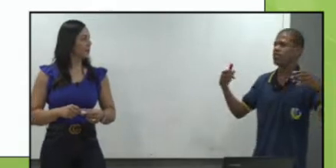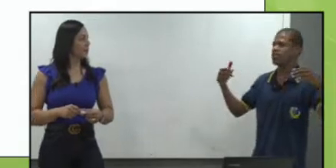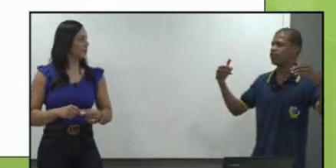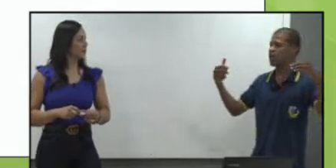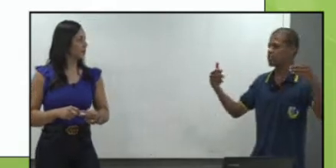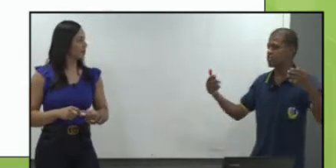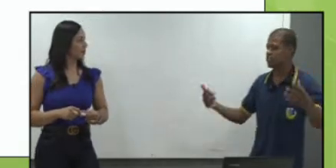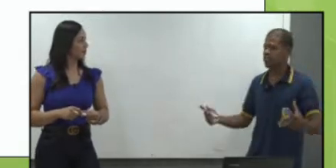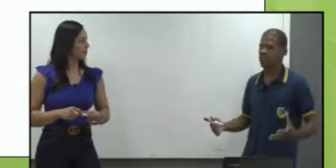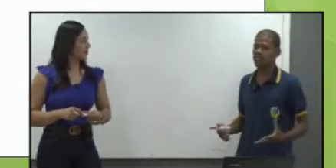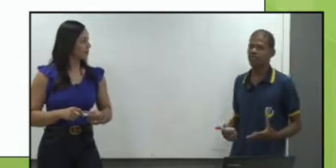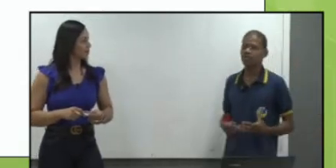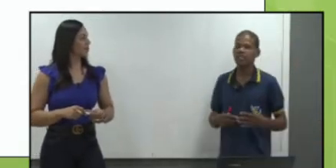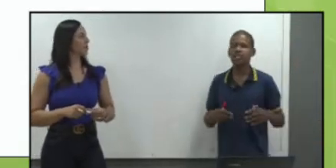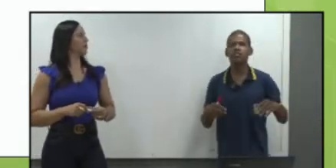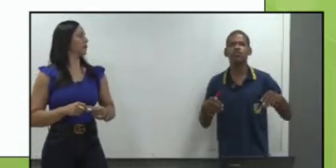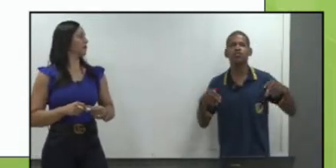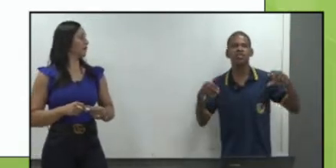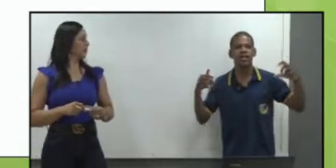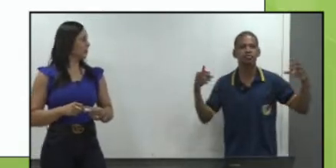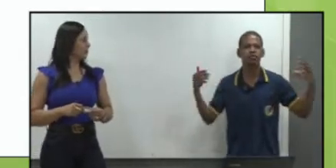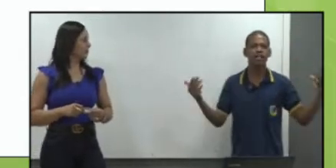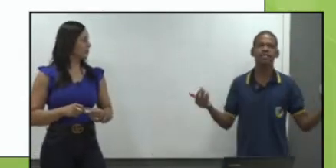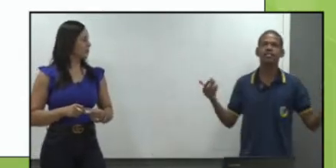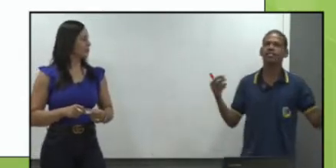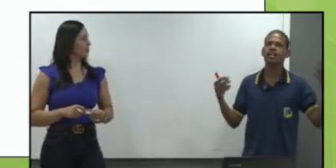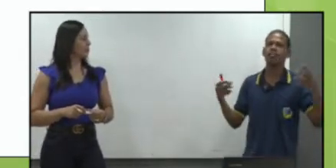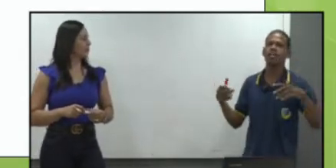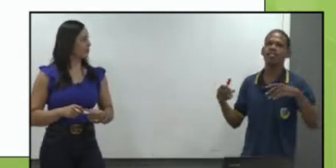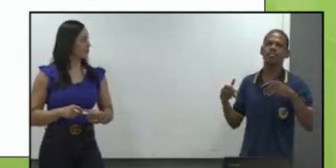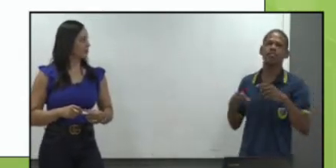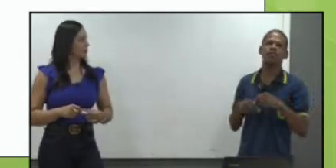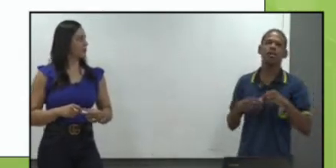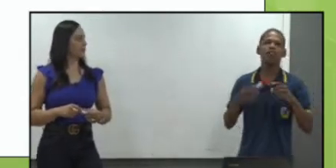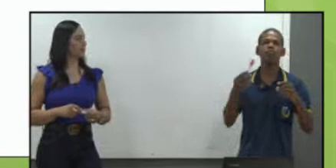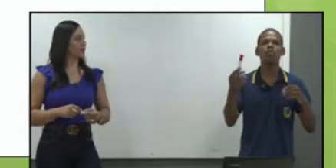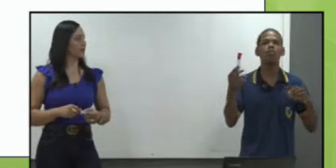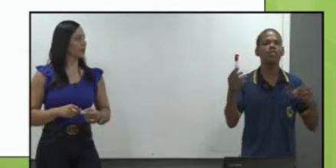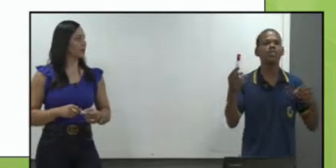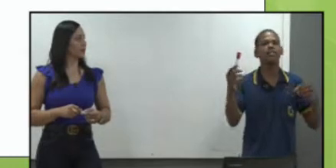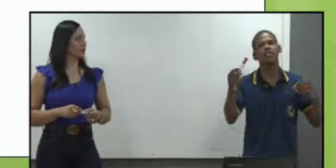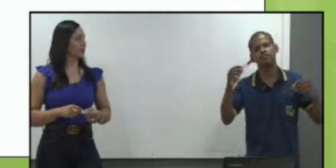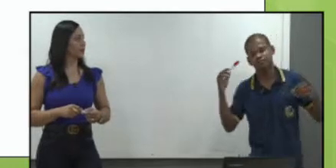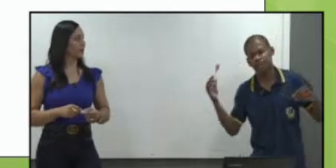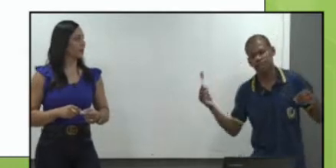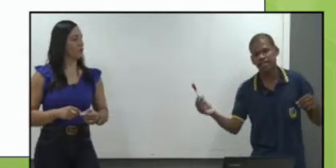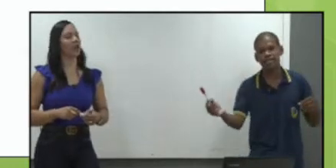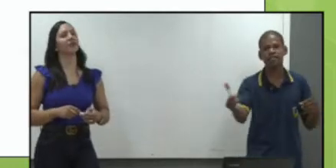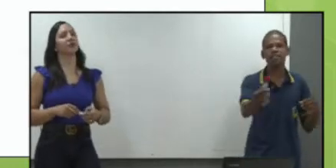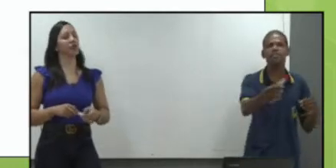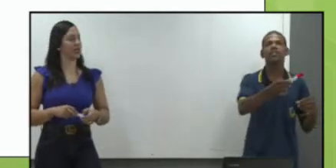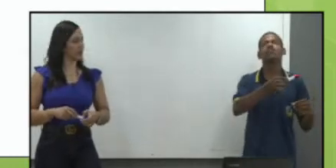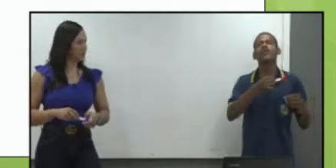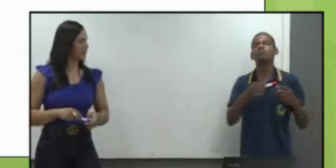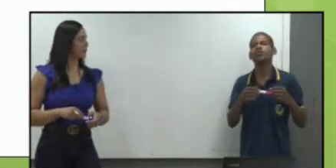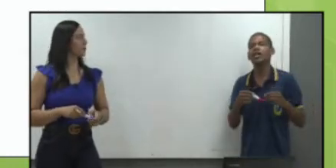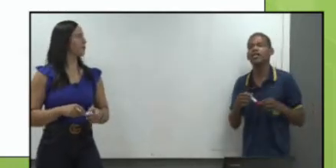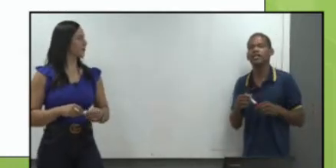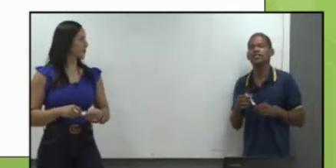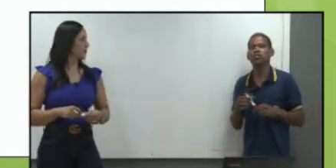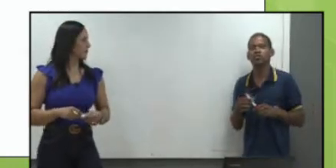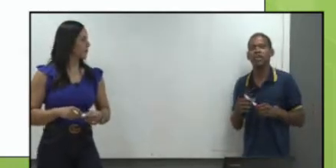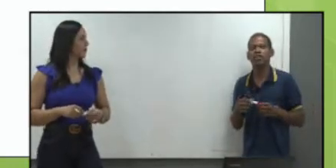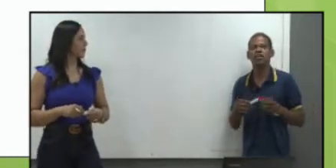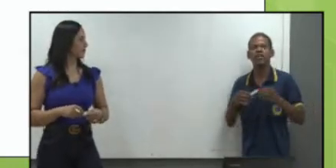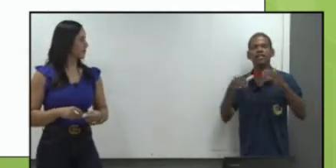aqueles que tinham bastante dinheiro, que tinham aquelas mulheres, que antigamente um homem poderia ter Várias várias. mulheres. Várias